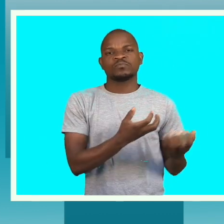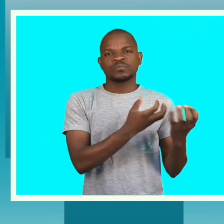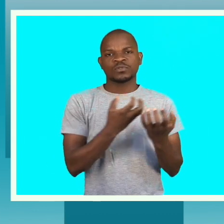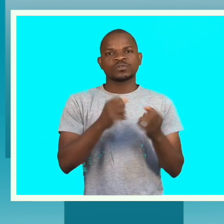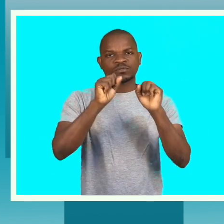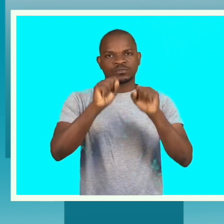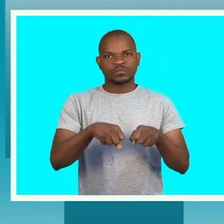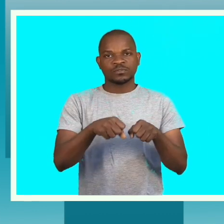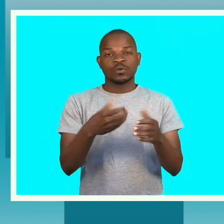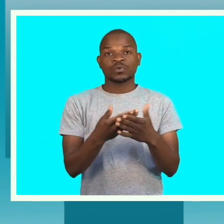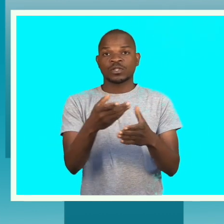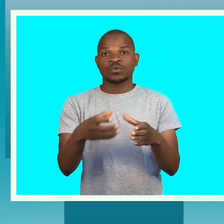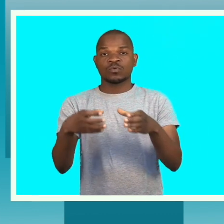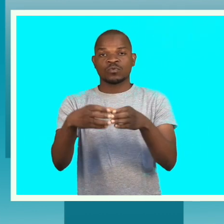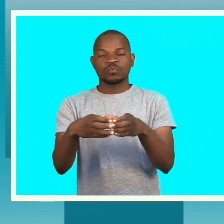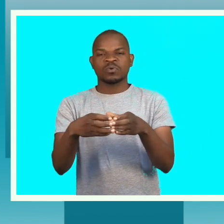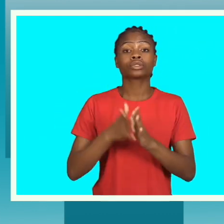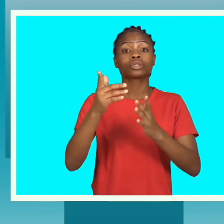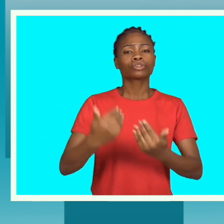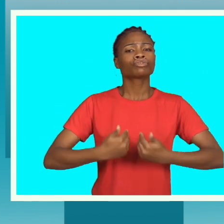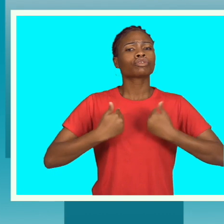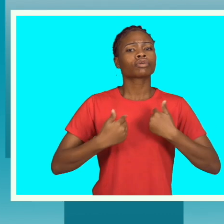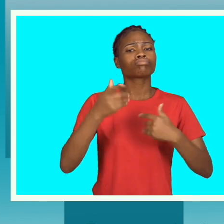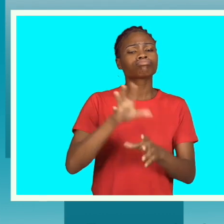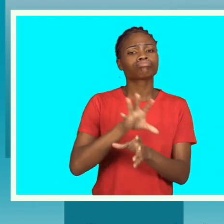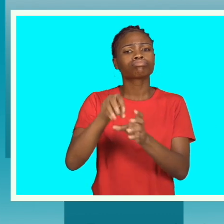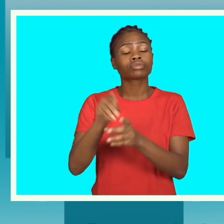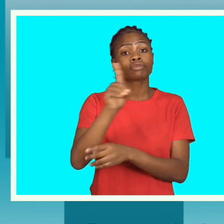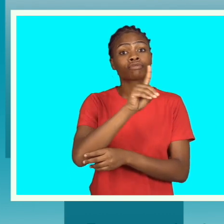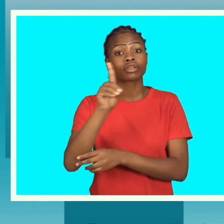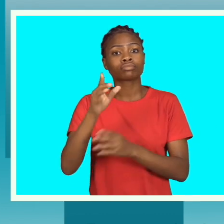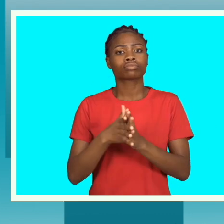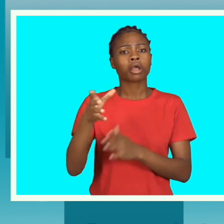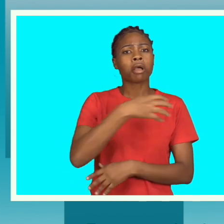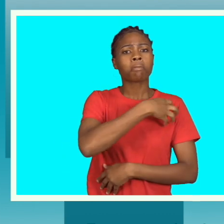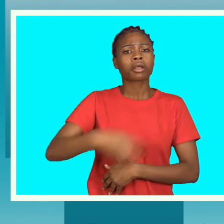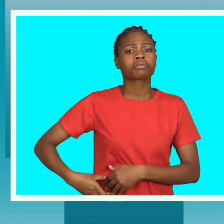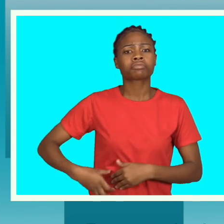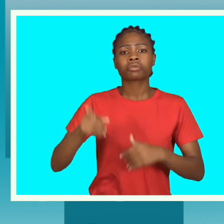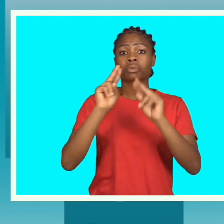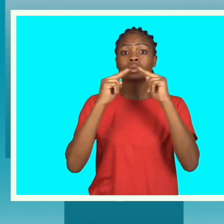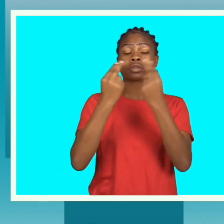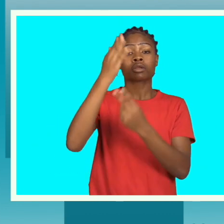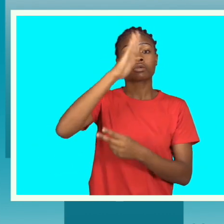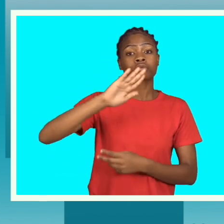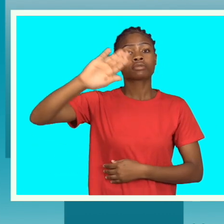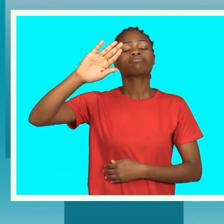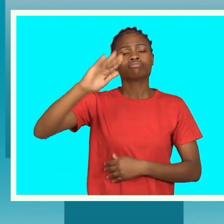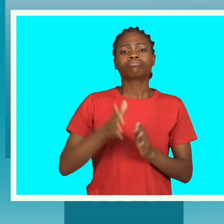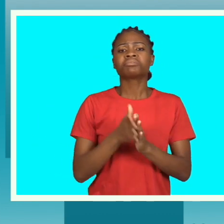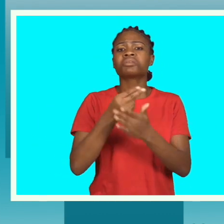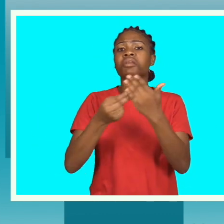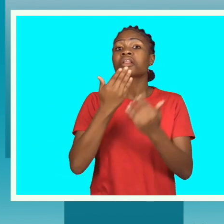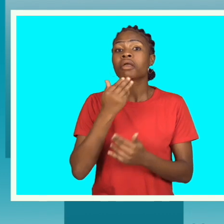porque uma parte deste grupo sente-se excluída. Para garantir a inclusão de jovens com deficiência, o presidente